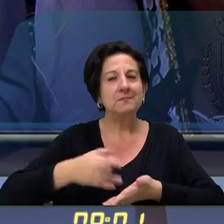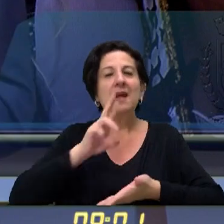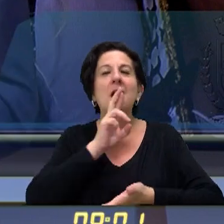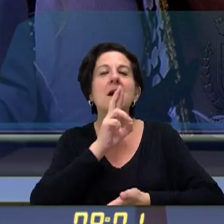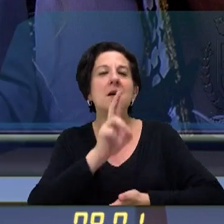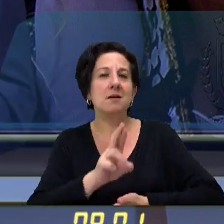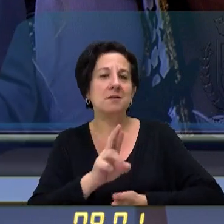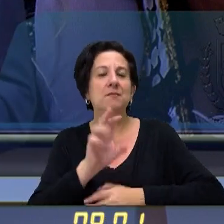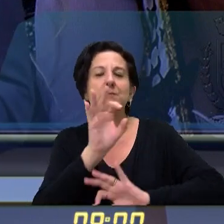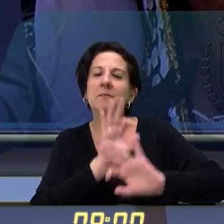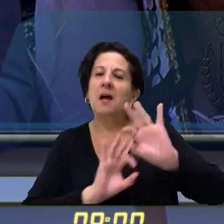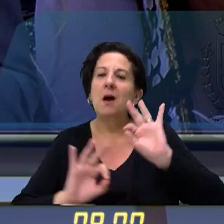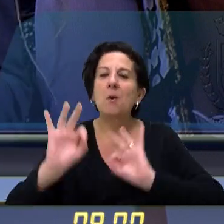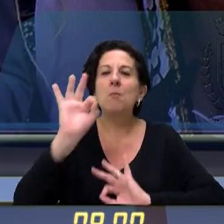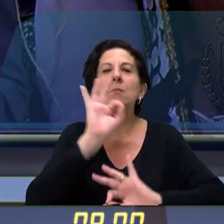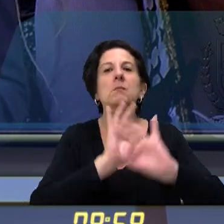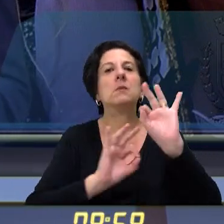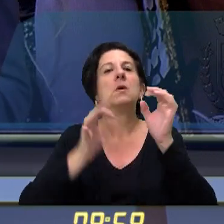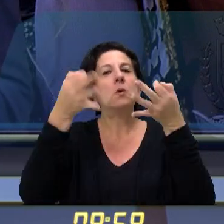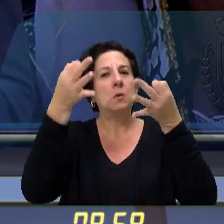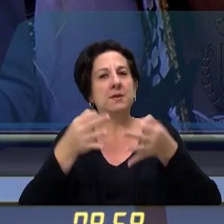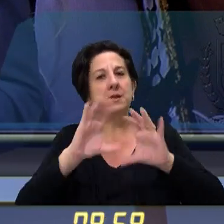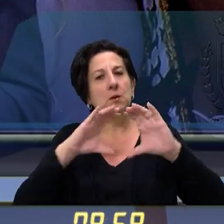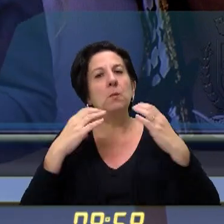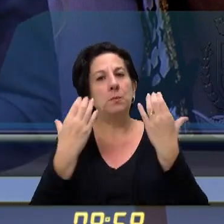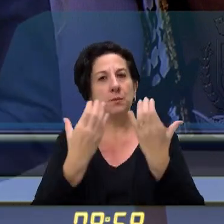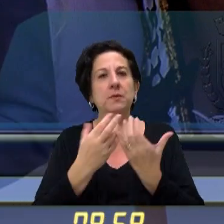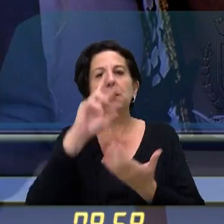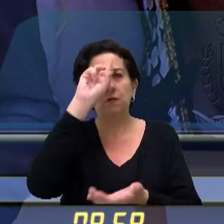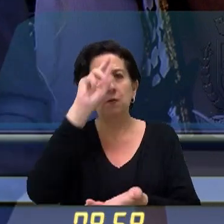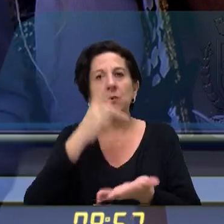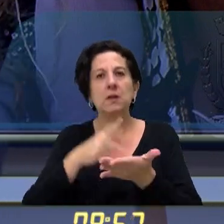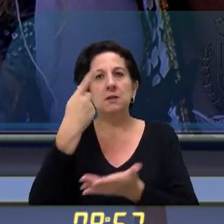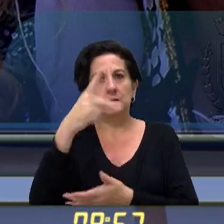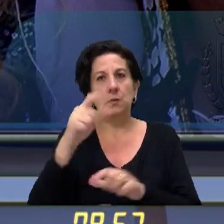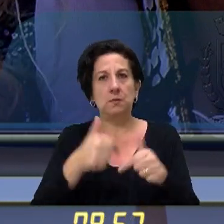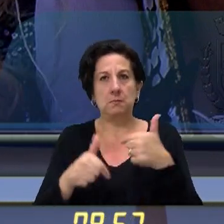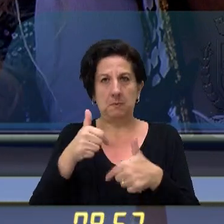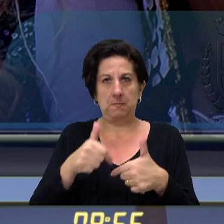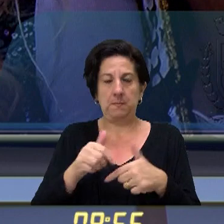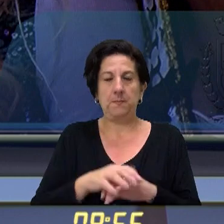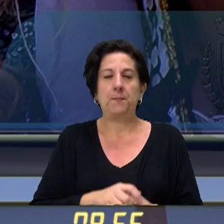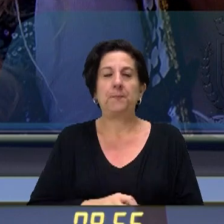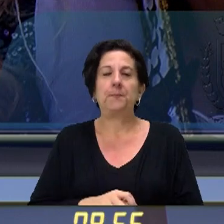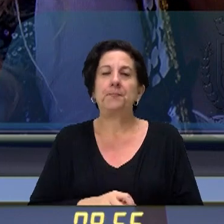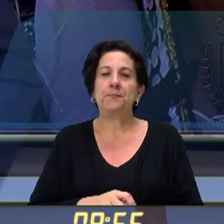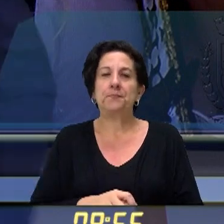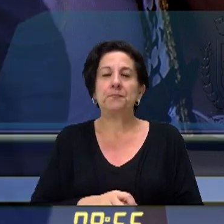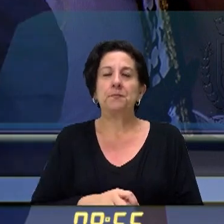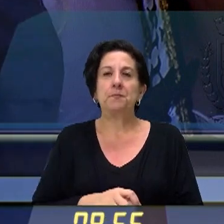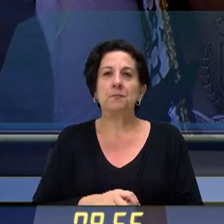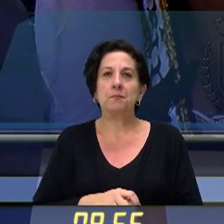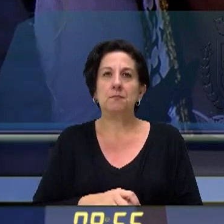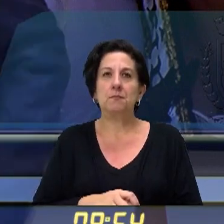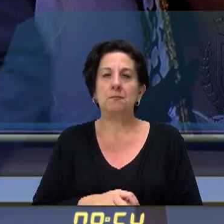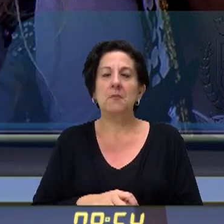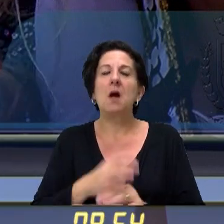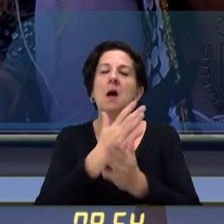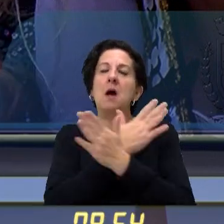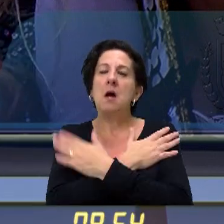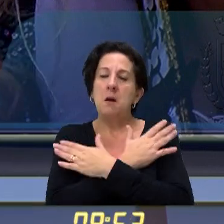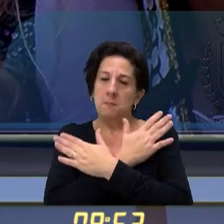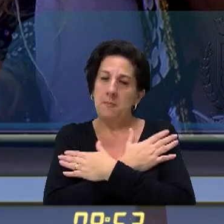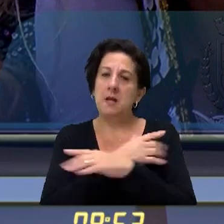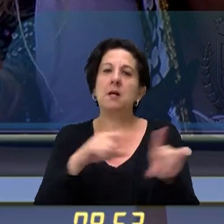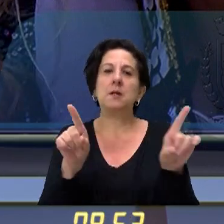as pedras vão se ajeitando e, com certeza, a comunidade reconhece o seu trabalho. Quero também deixar um abraço